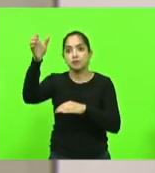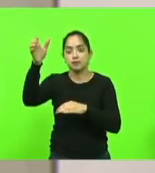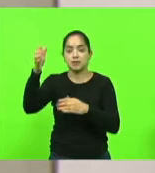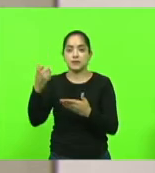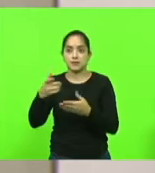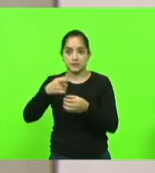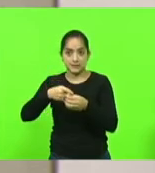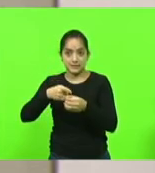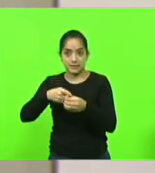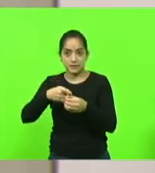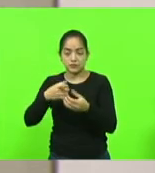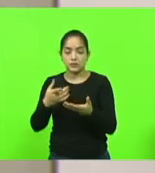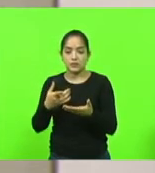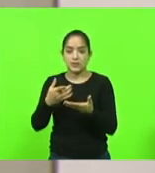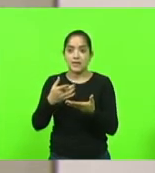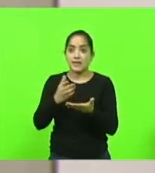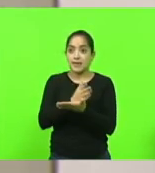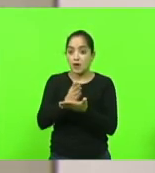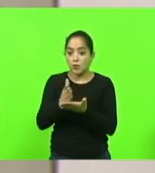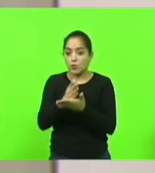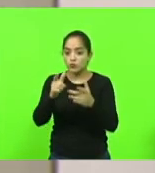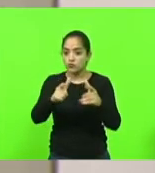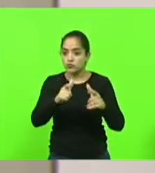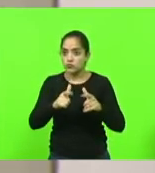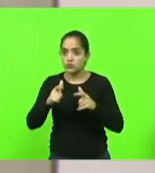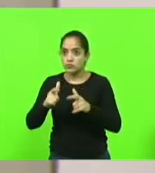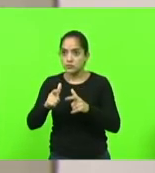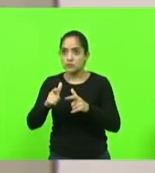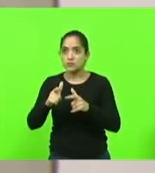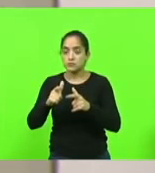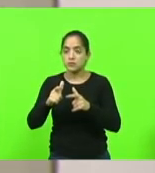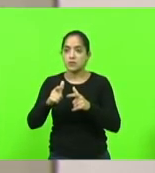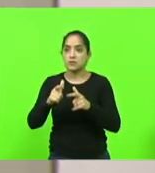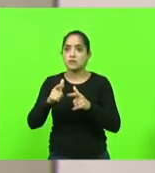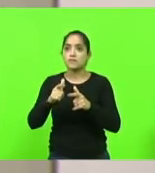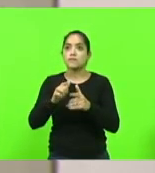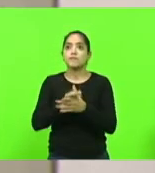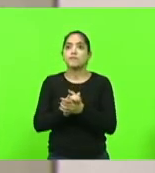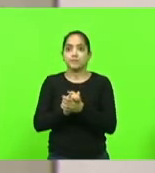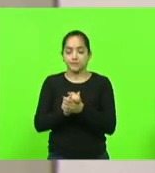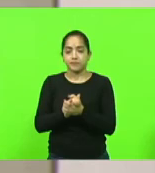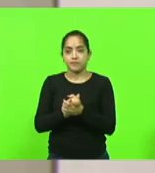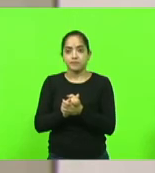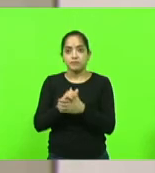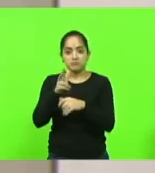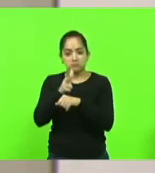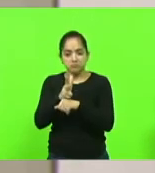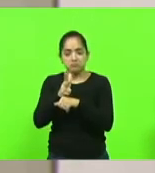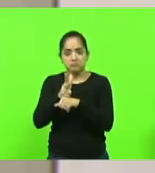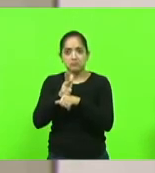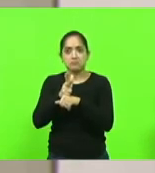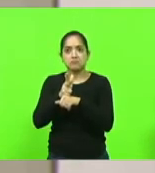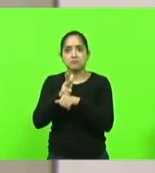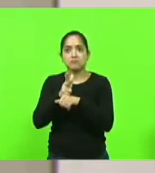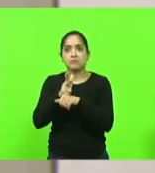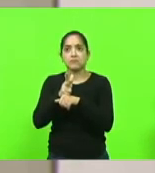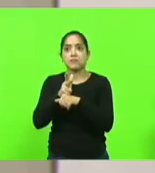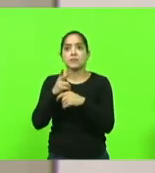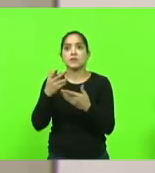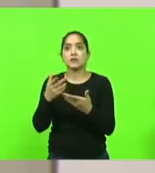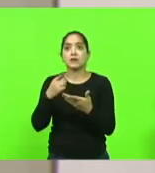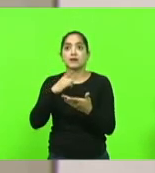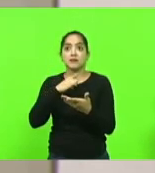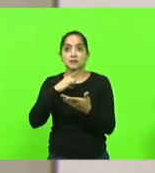em muitos desses pontos está lá o caça-níquel, como todo mundo chama, e nos acionam como representante da região, está lá o